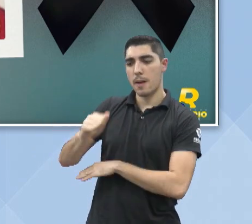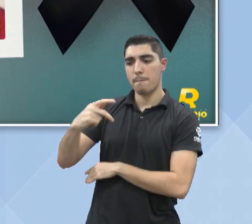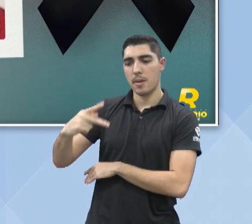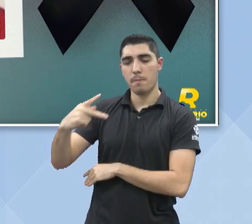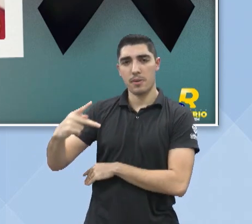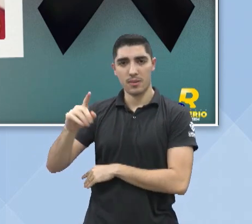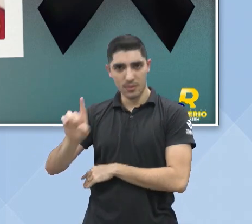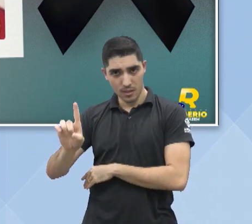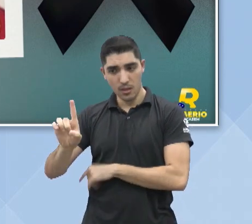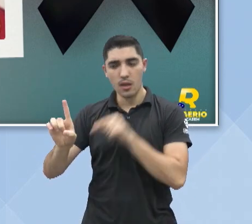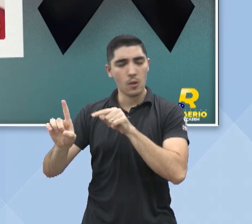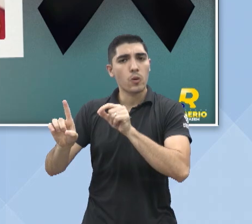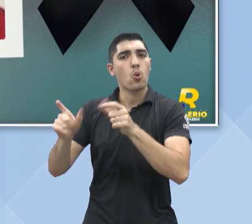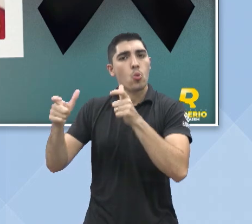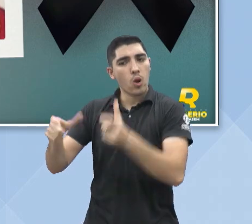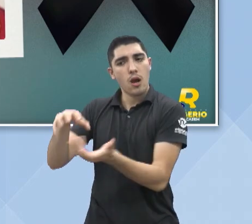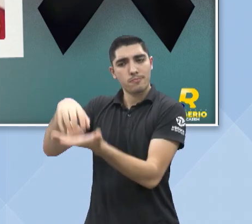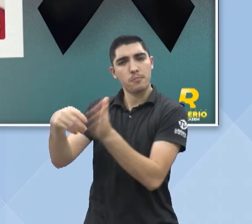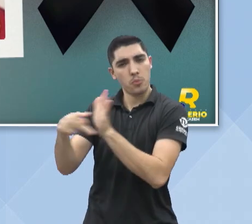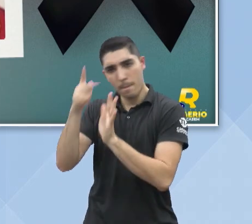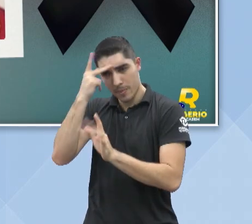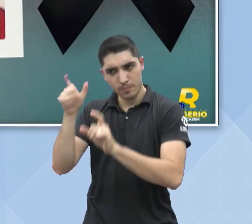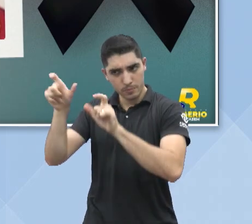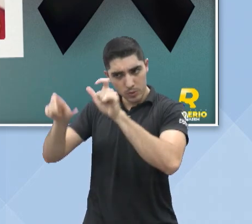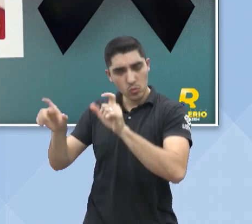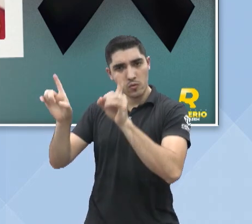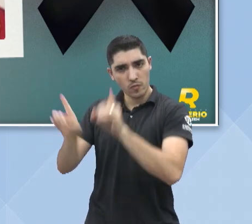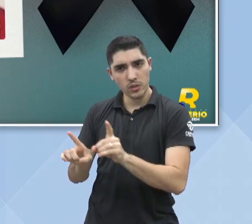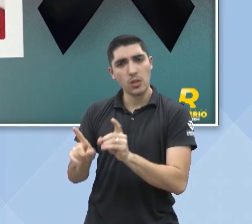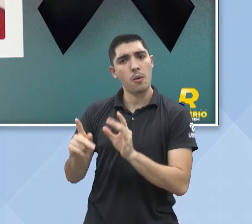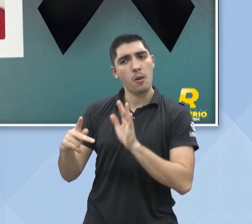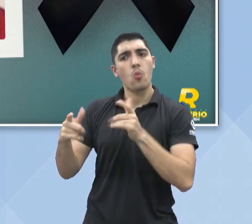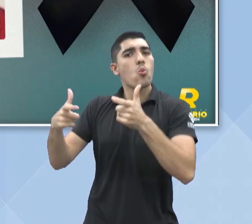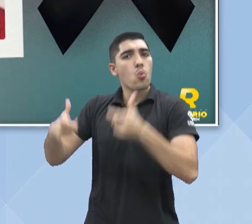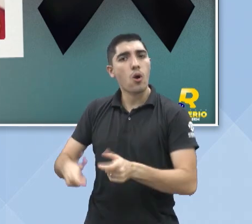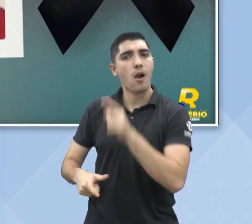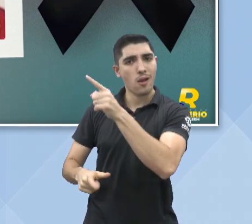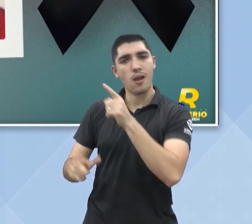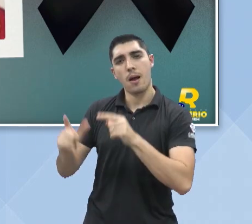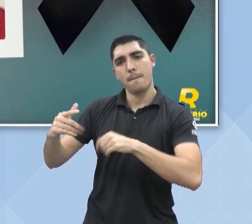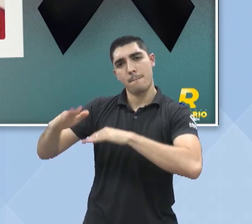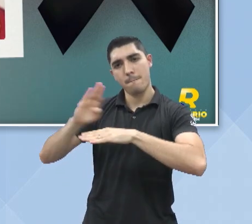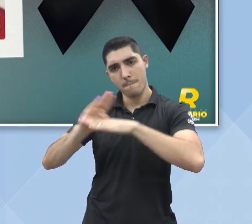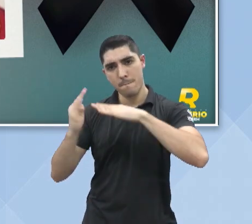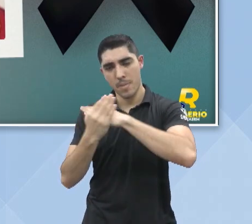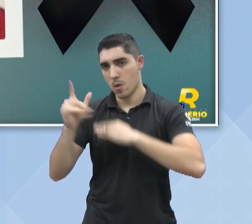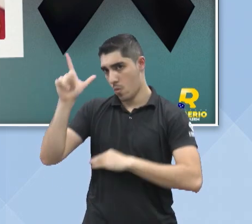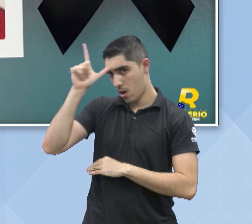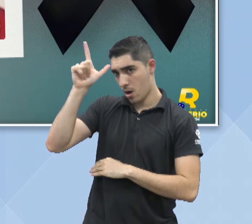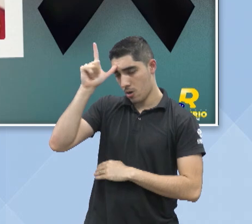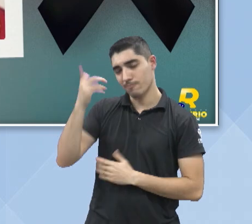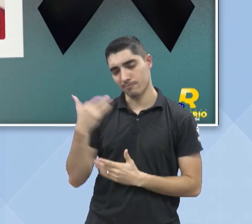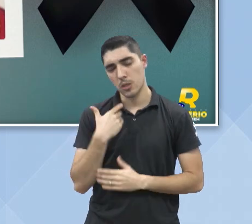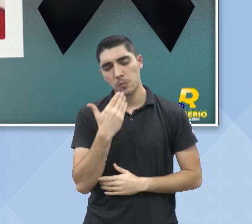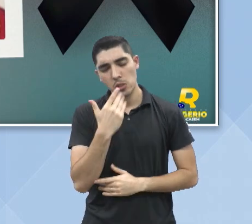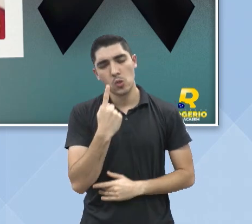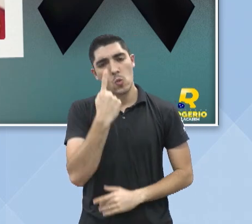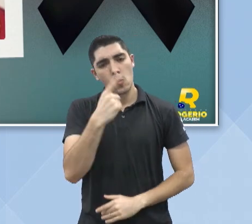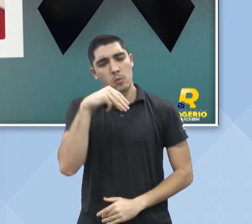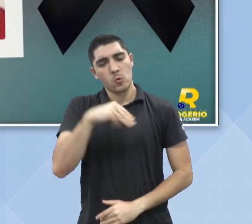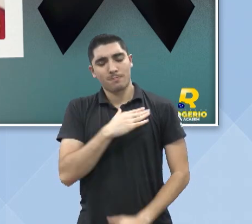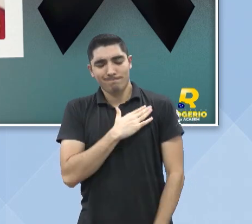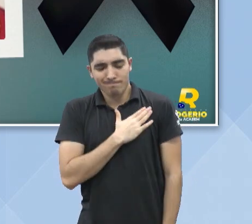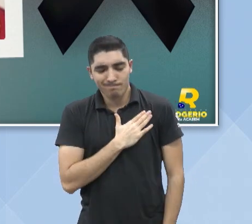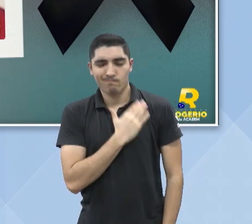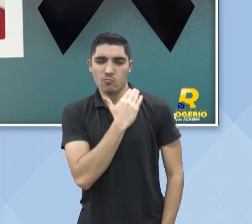com Deficiência, que fica localizada lá no Campo dos Alemães. Deixo aqui registrado um minuto de silêncio e as minhas condolências a